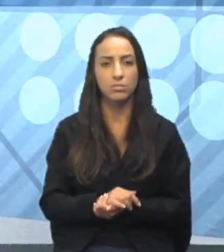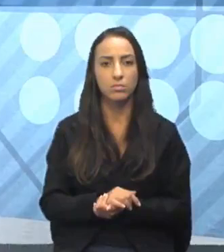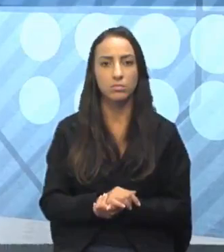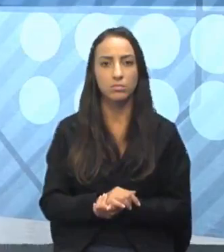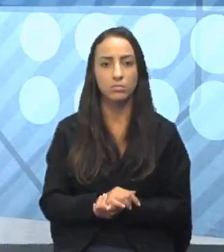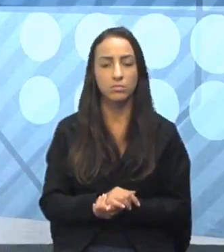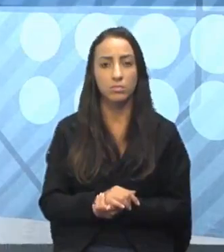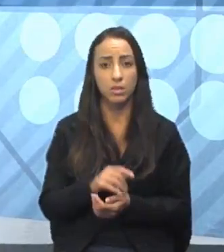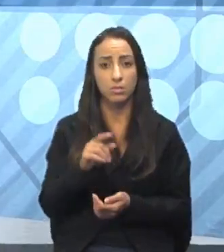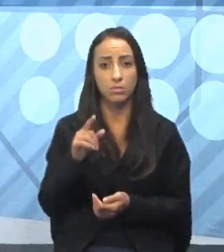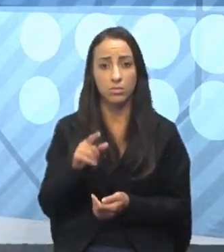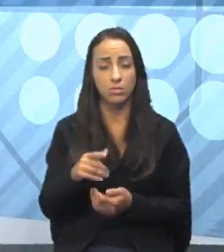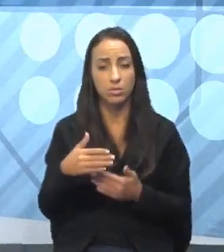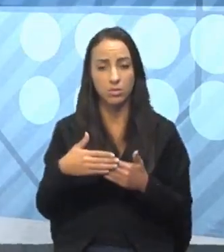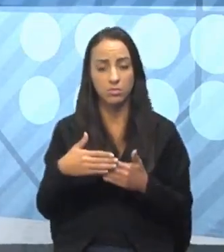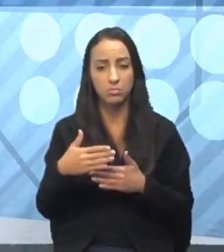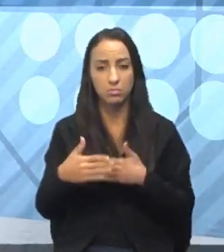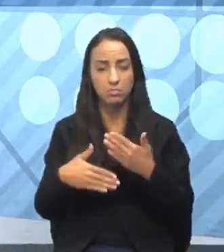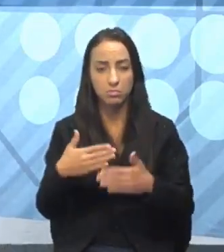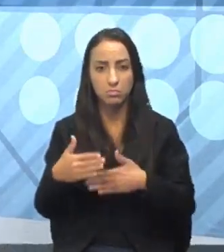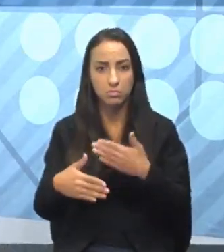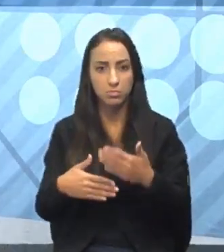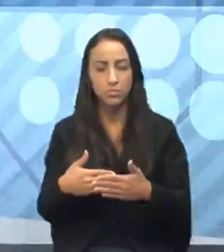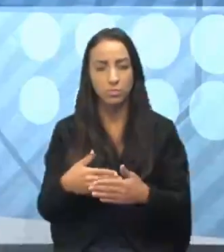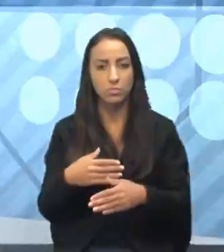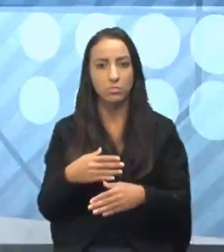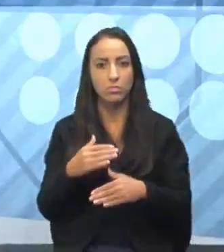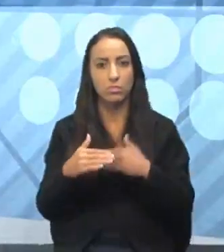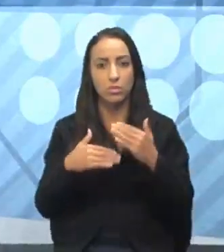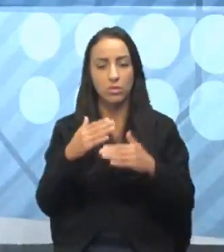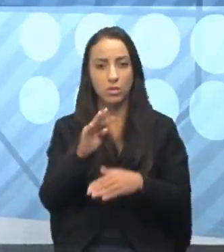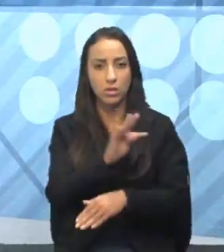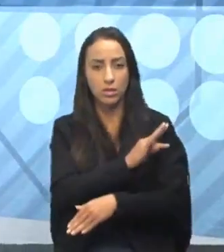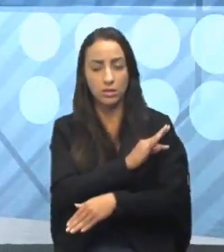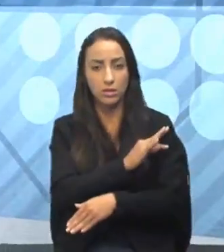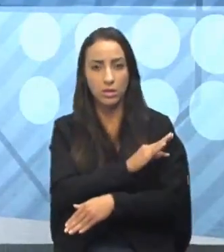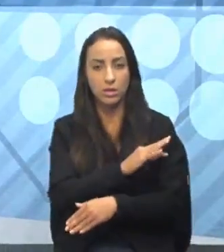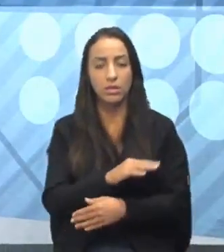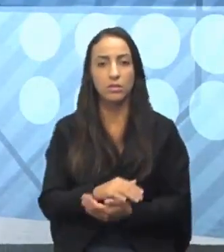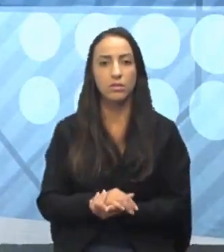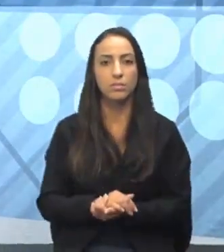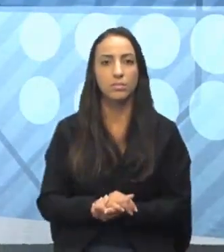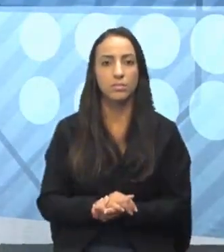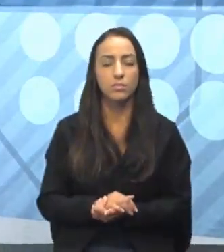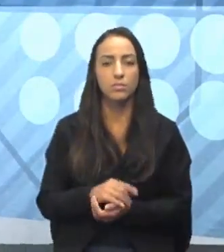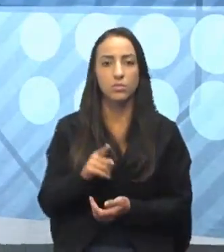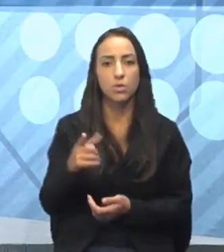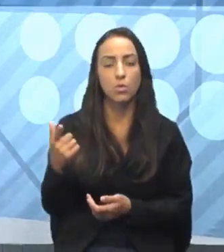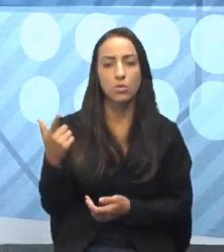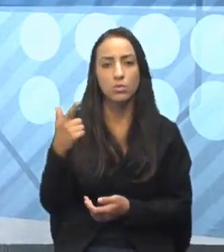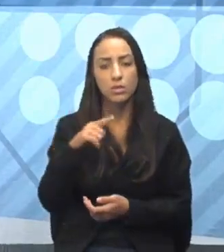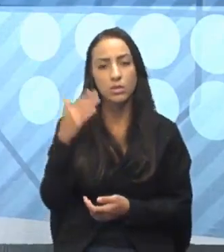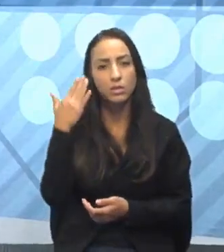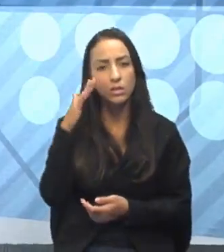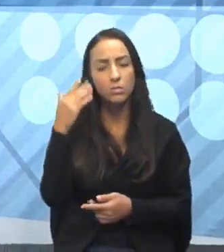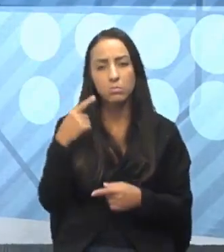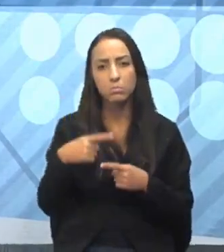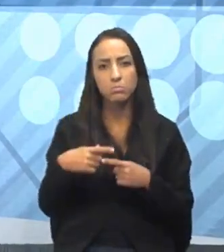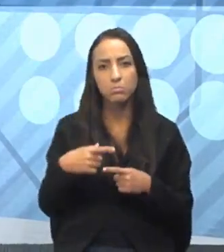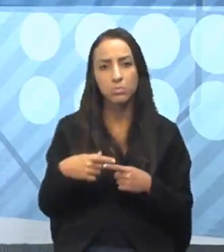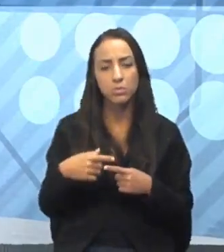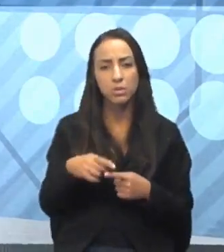Conforme vocês forem desenvolvendo essa técnica no laboratório, você vai conseguir entender por que